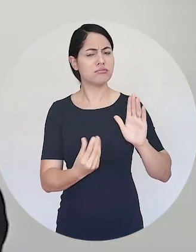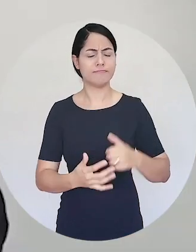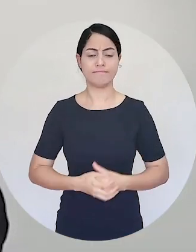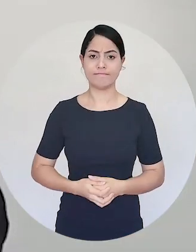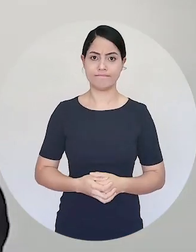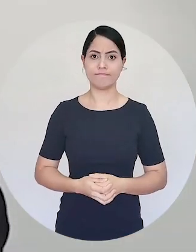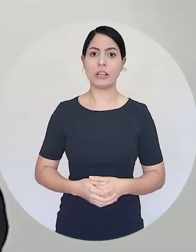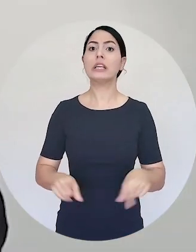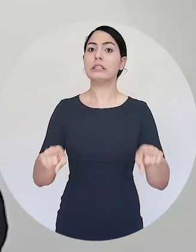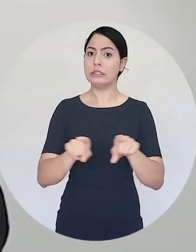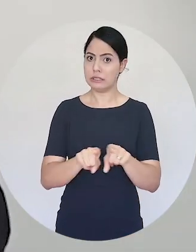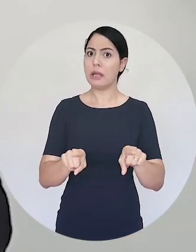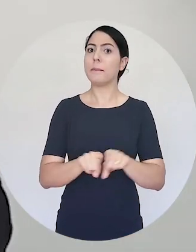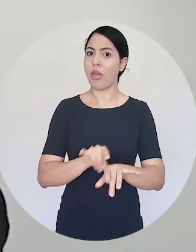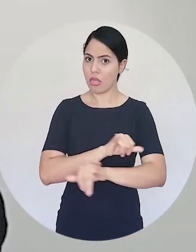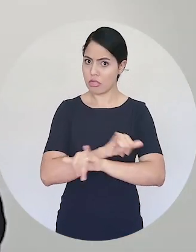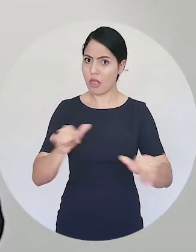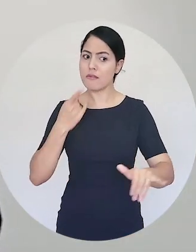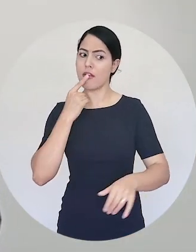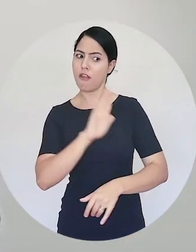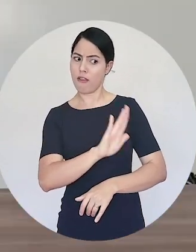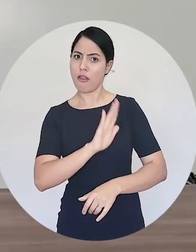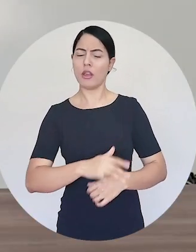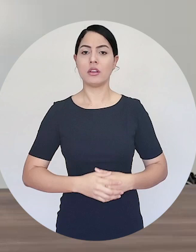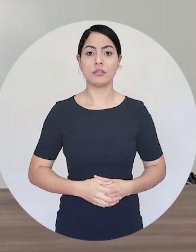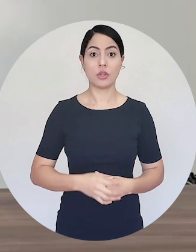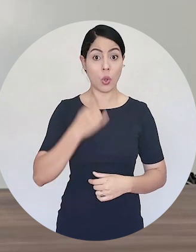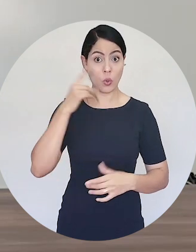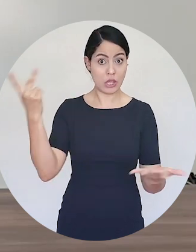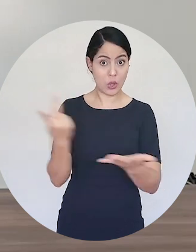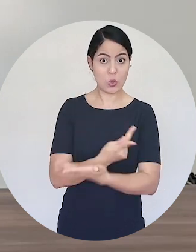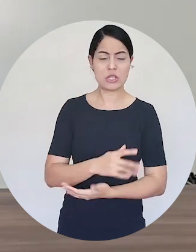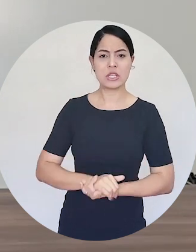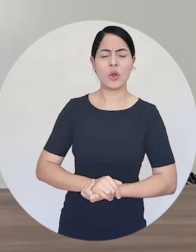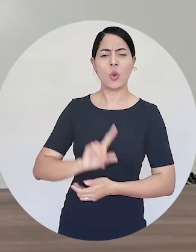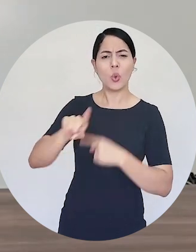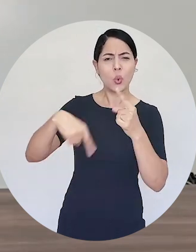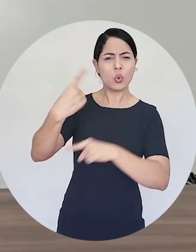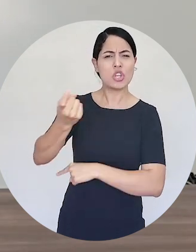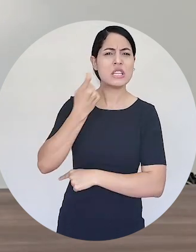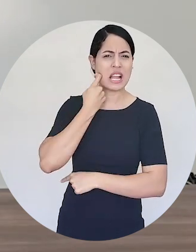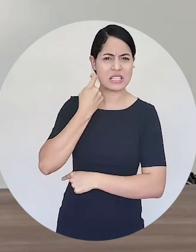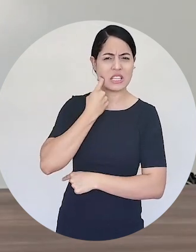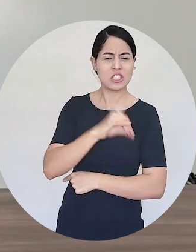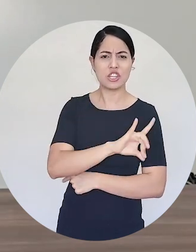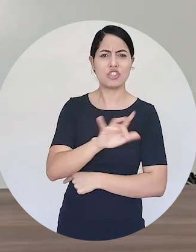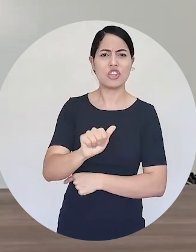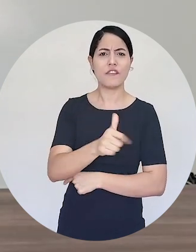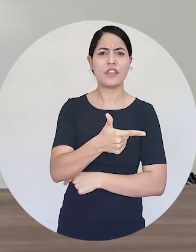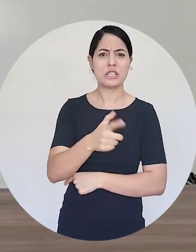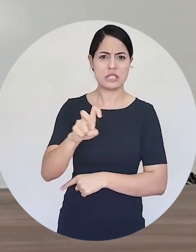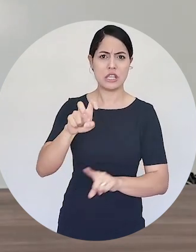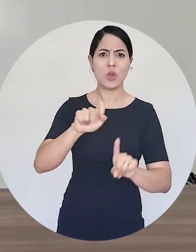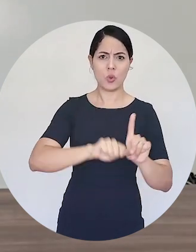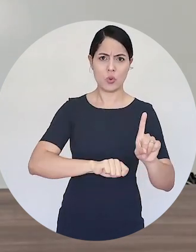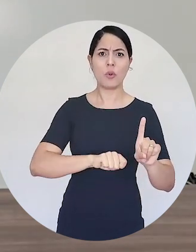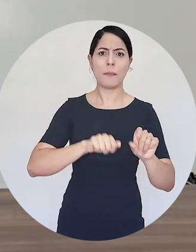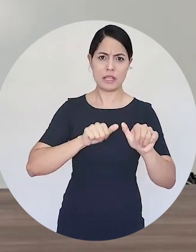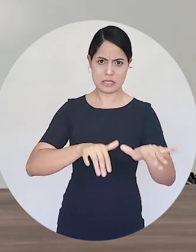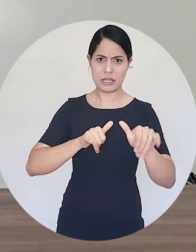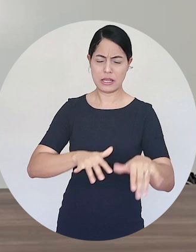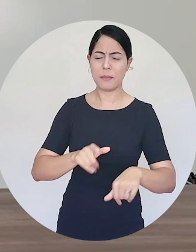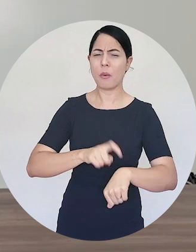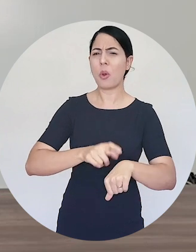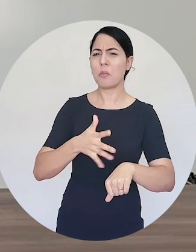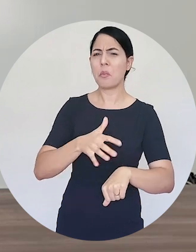O advogado ainda relata que sofreu ameaças. No dia posterior, no dia 25, na sexta-feira, por volta das 11h30,